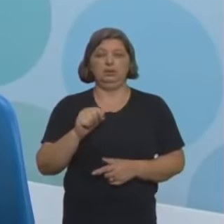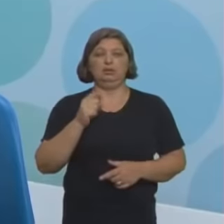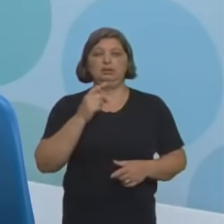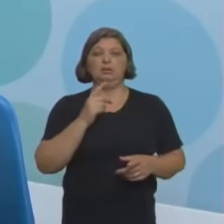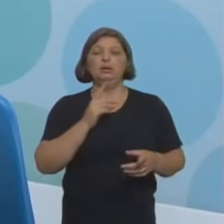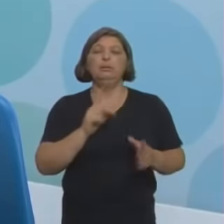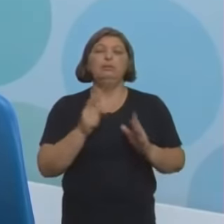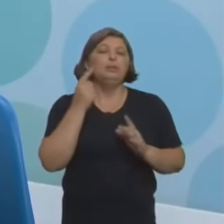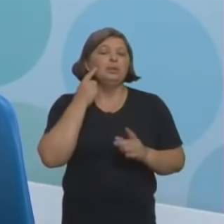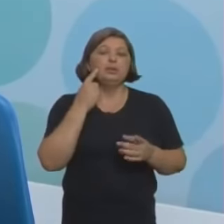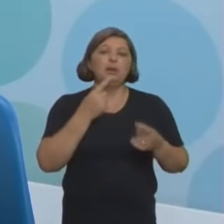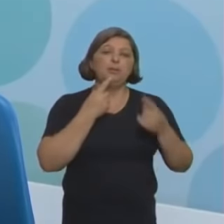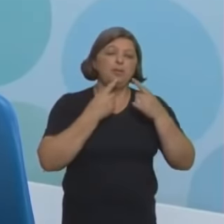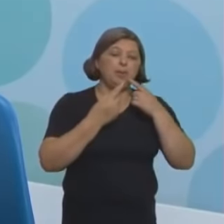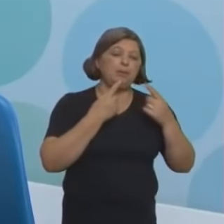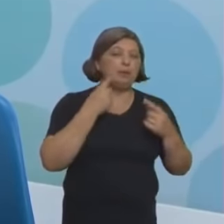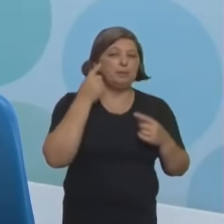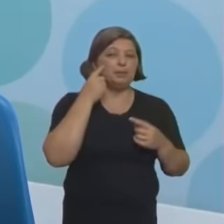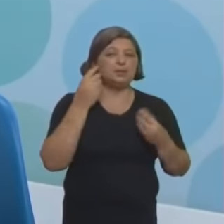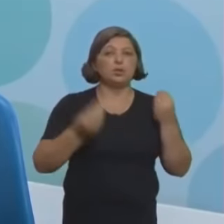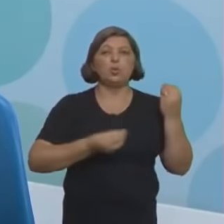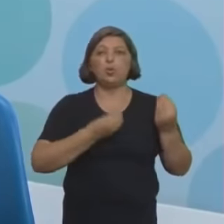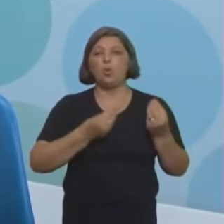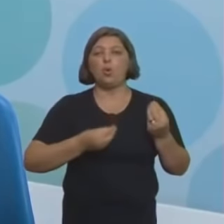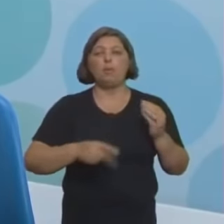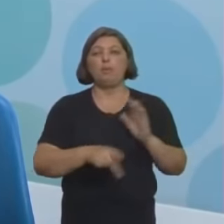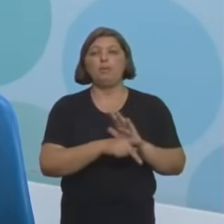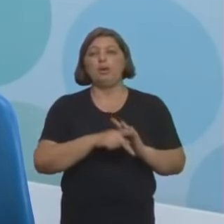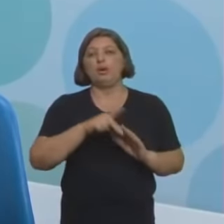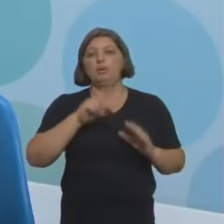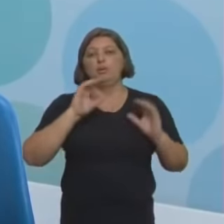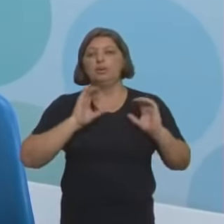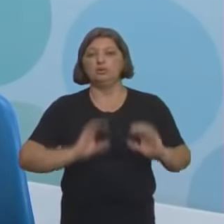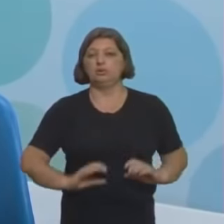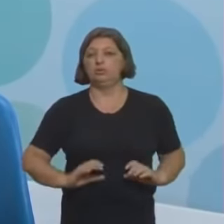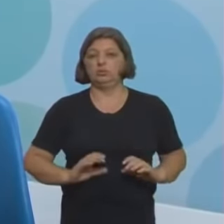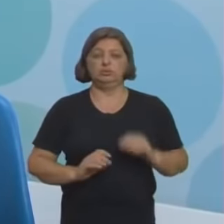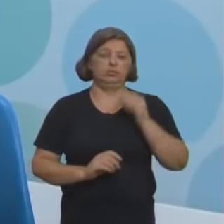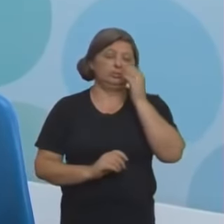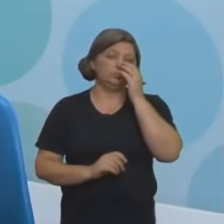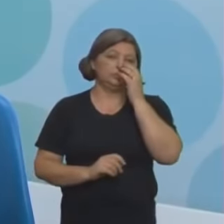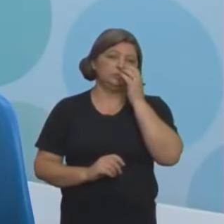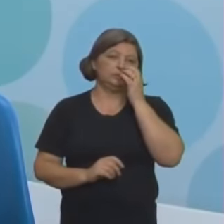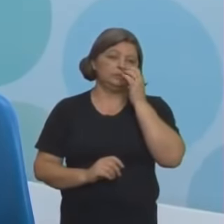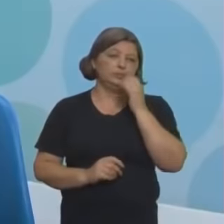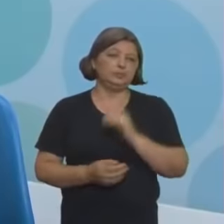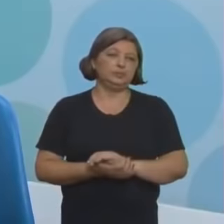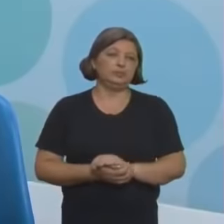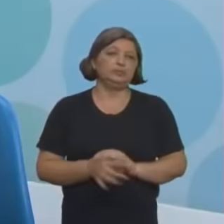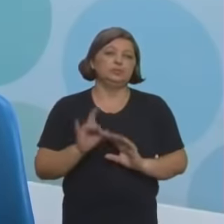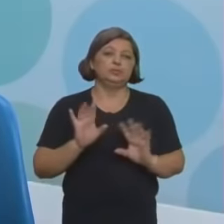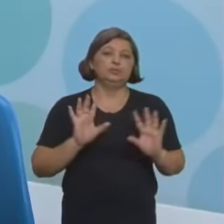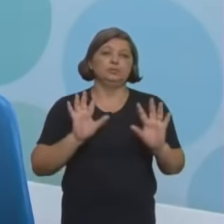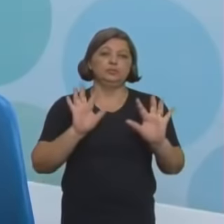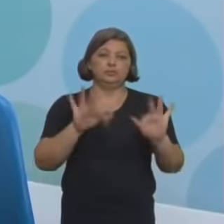sobre comportamento. E, só para fechar